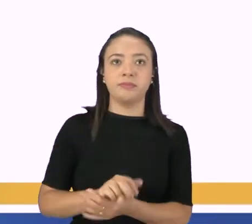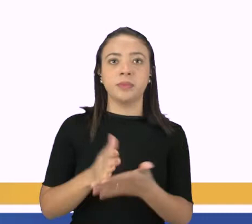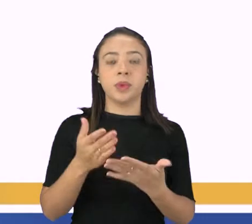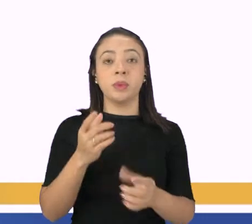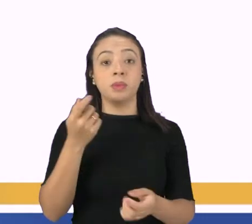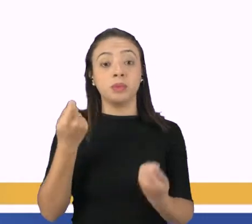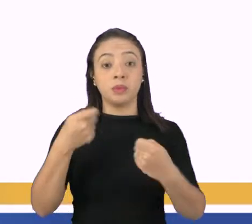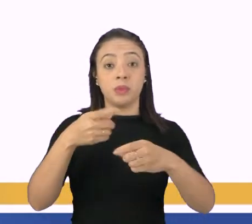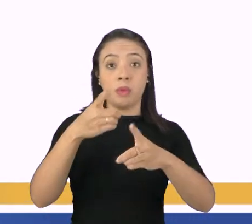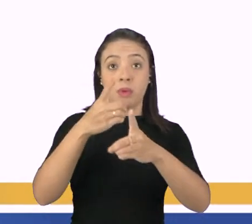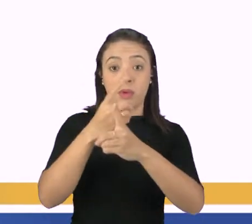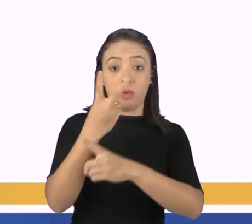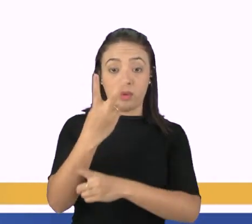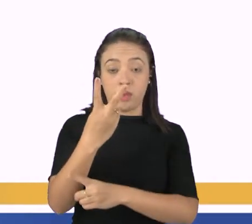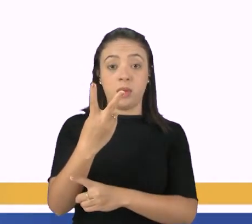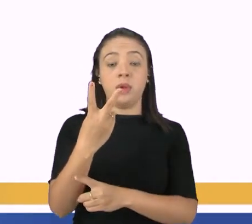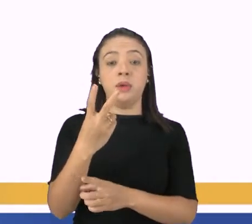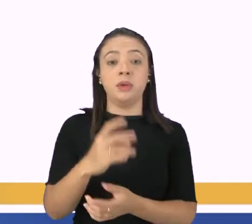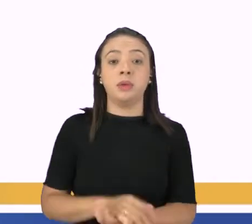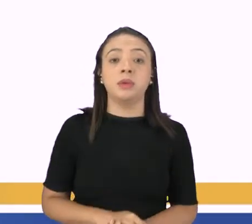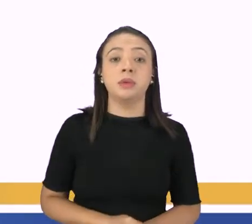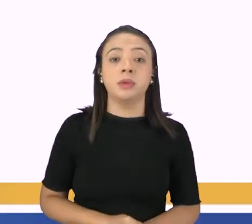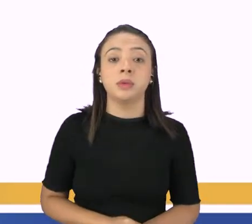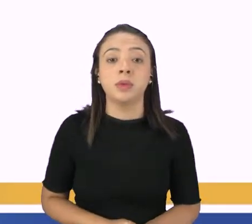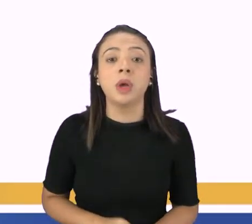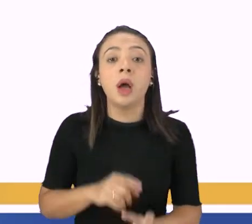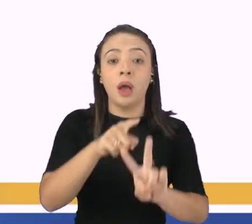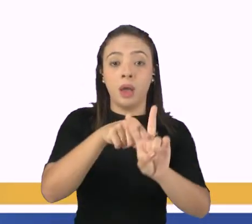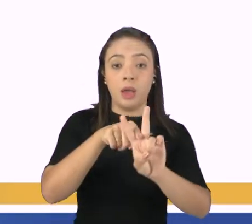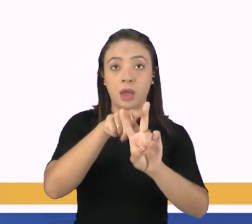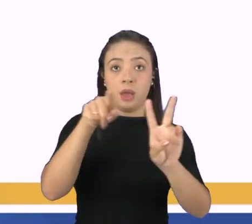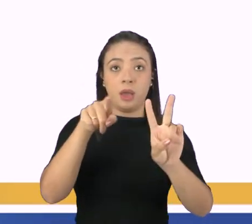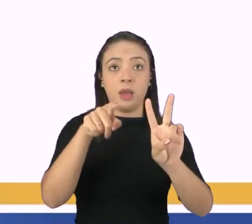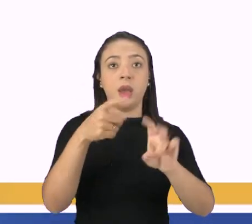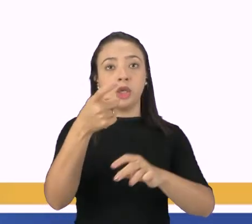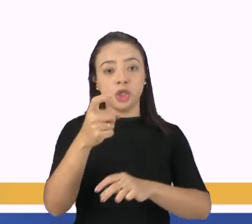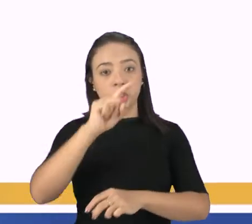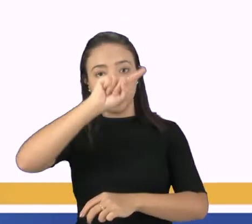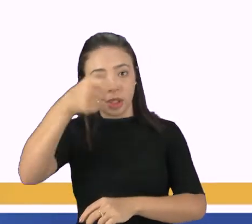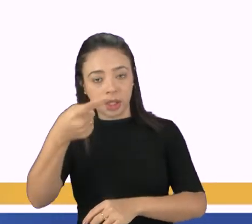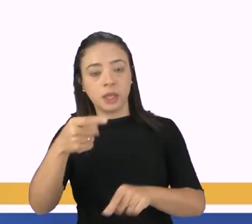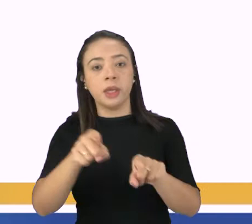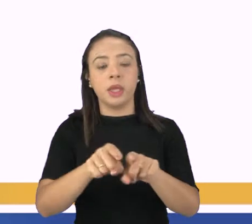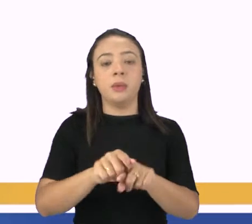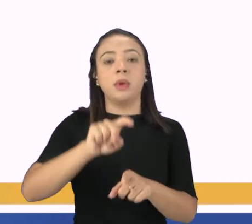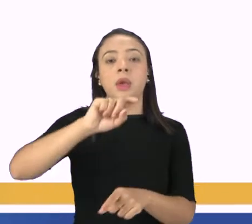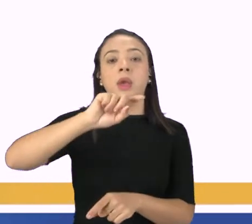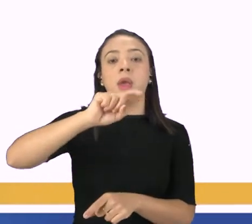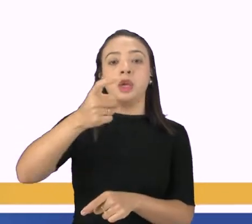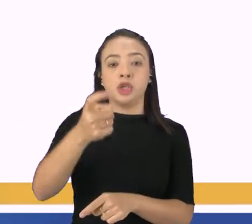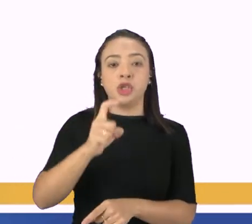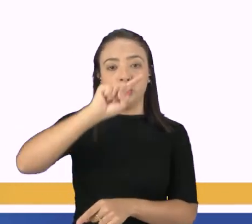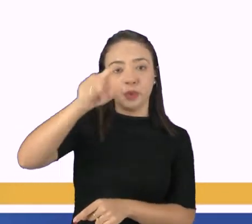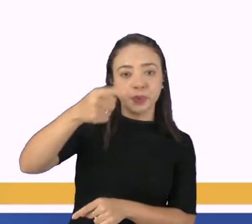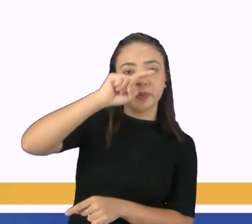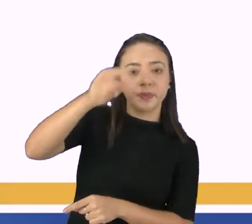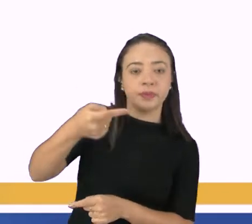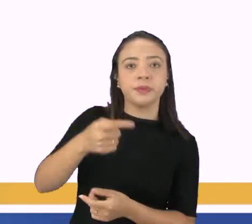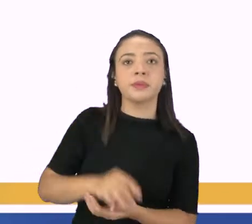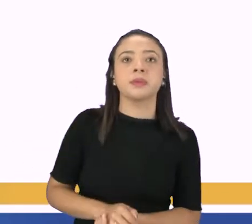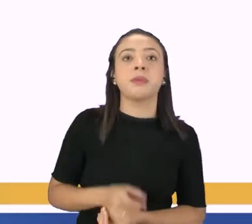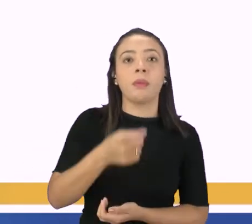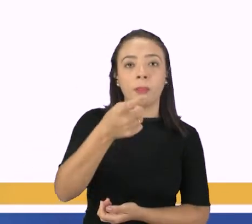as duas raízes, que podemos chamar de x', x2' ou x1 e x2, utilizaremos o seguinte: para